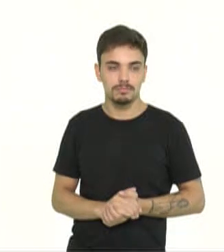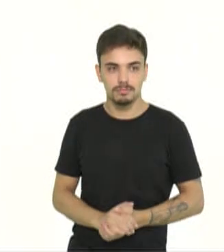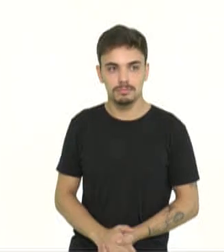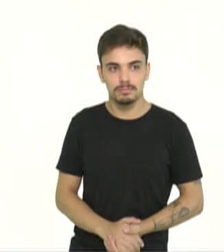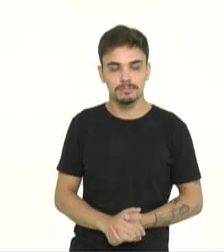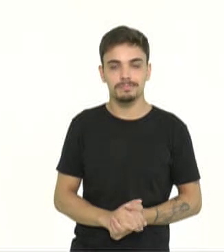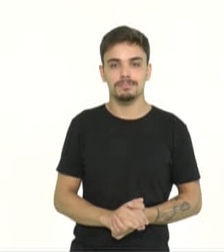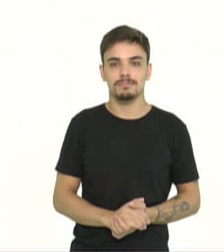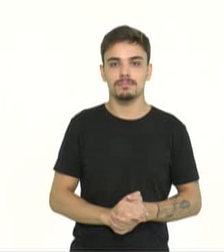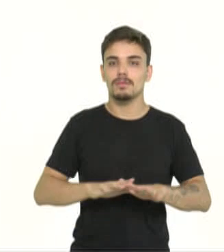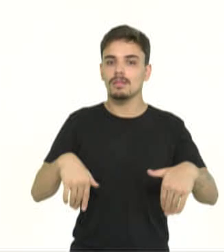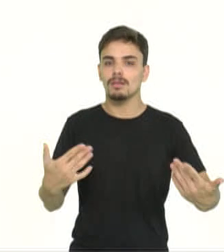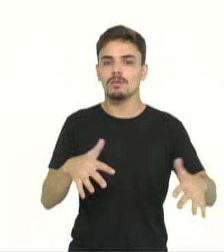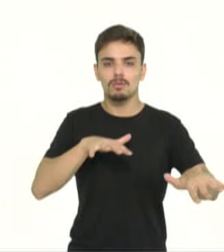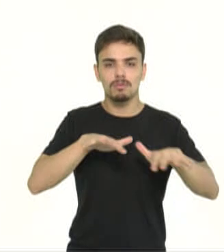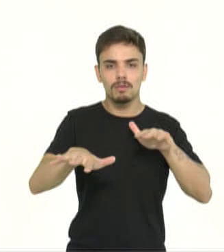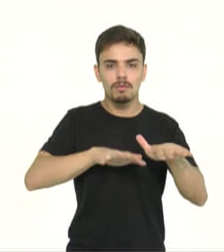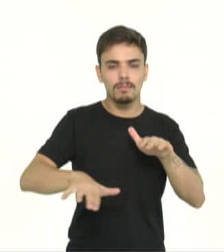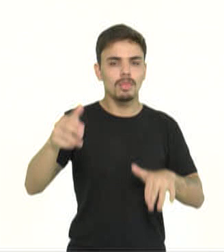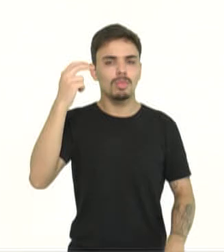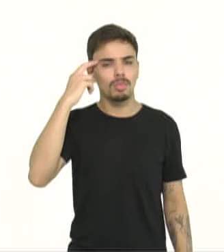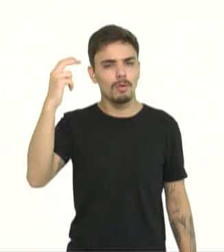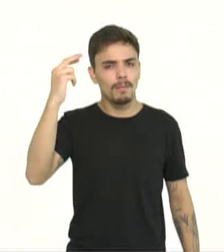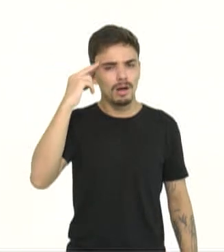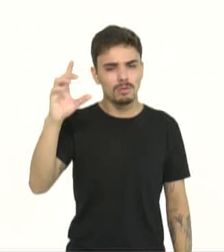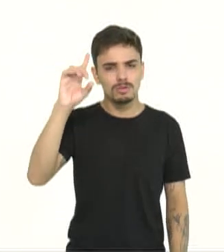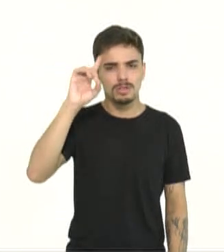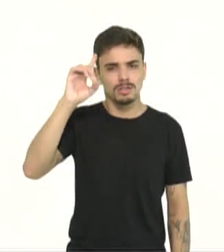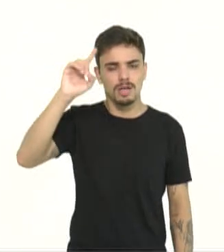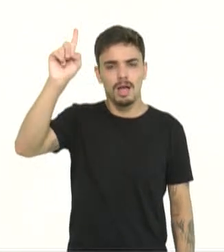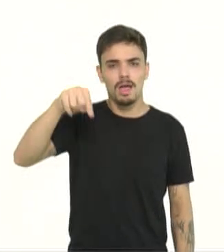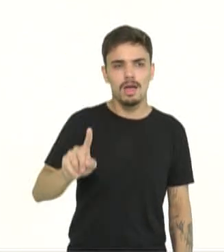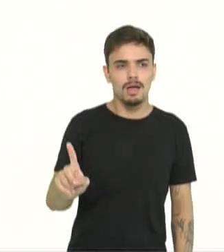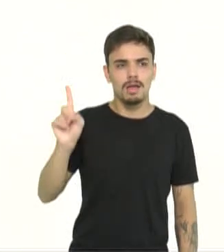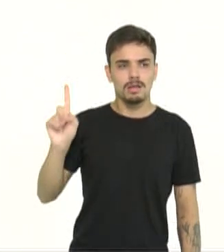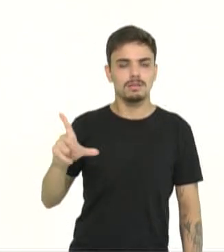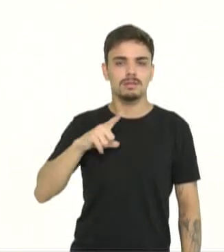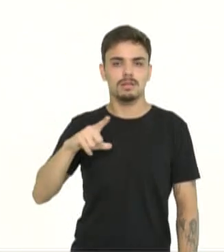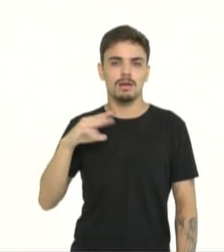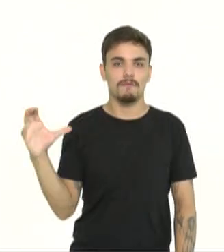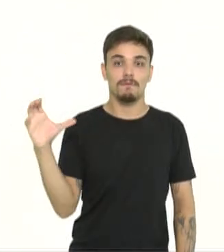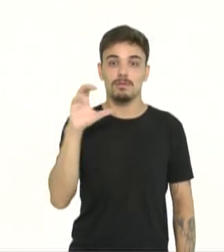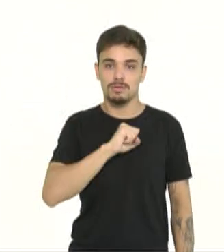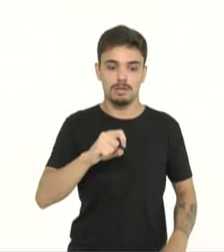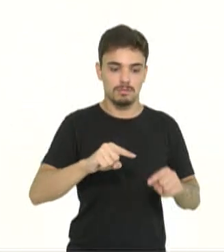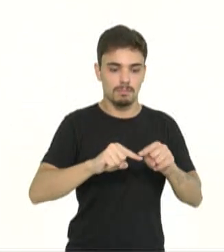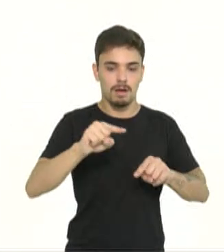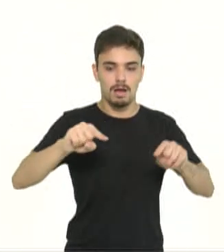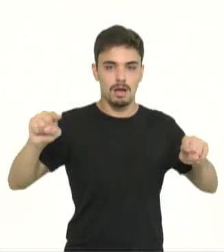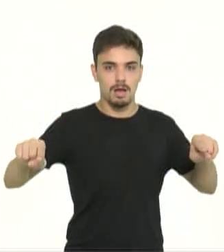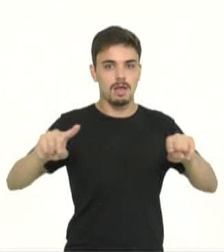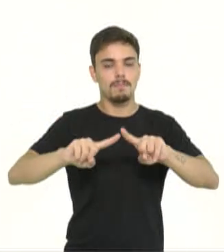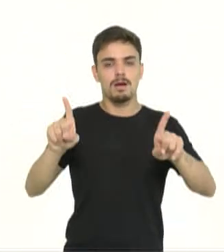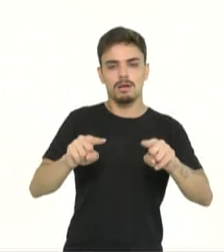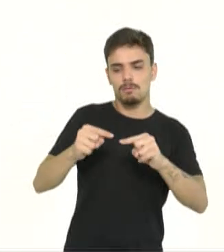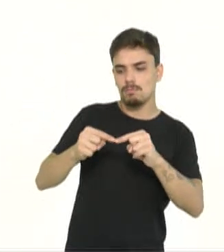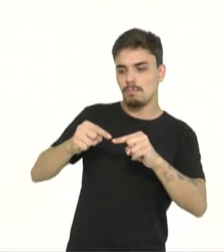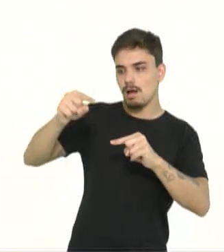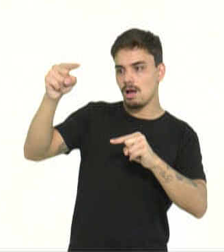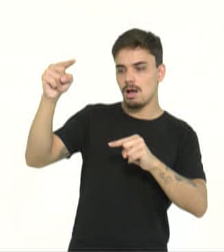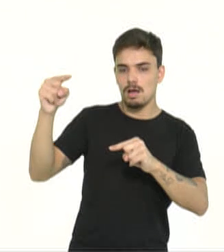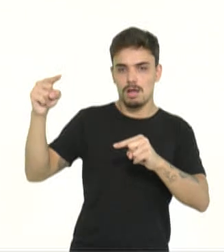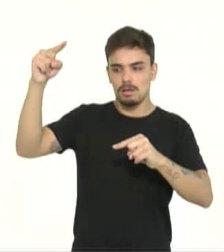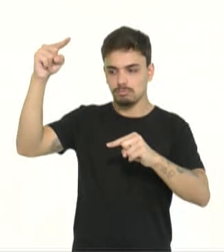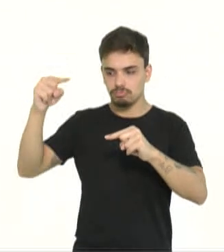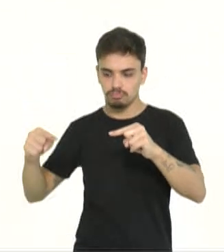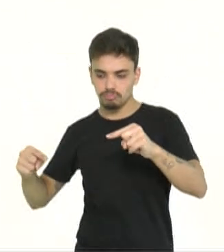os movimentos mais comuns que existem no dia a dia são esses em que a velocidade varia, né? Uma hora ela aumenta, outra hora ela